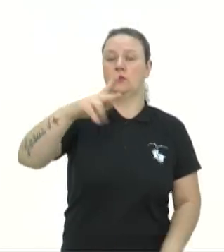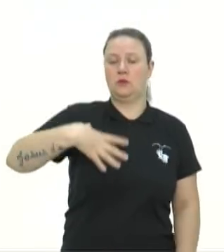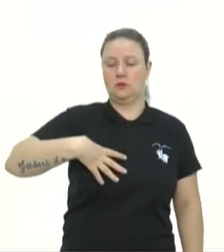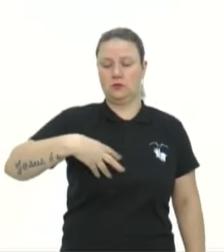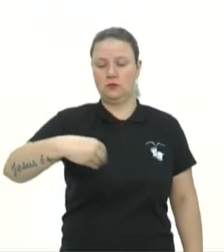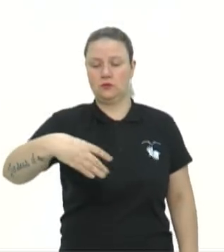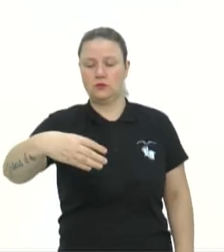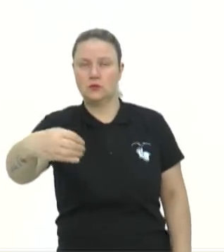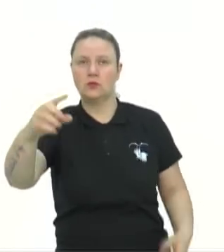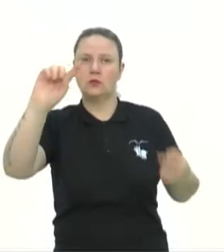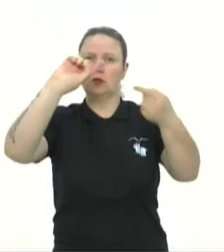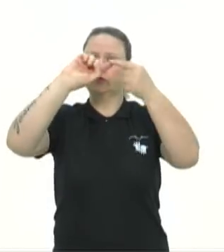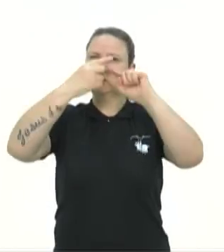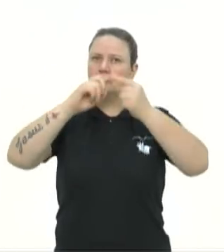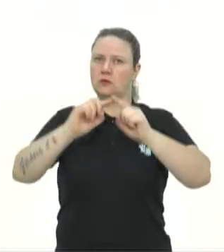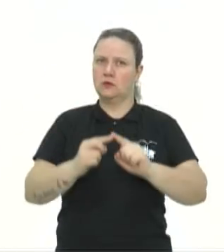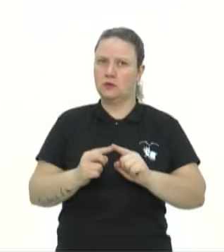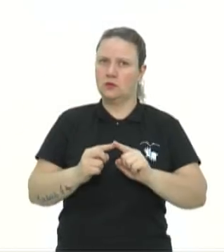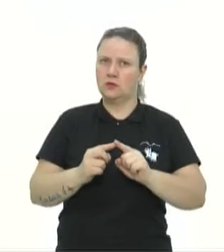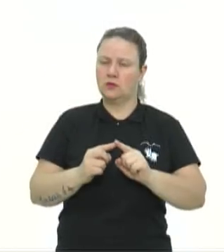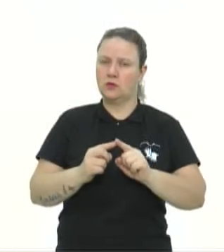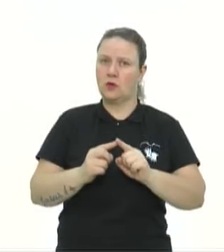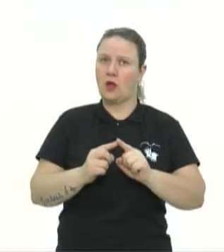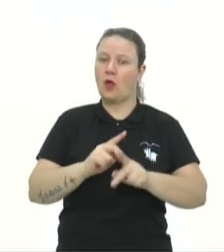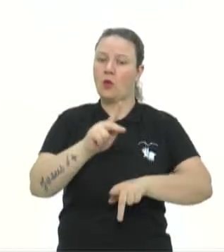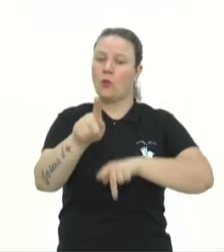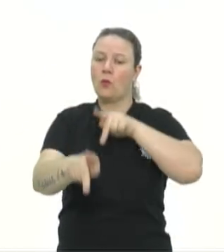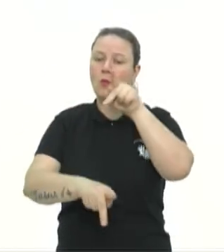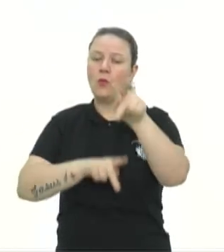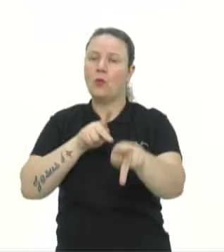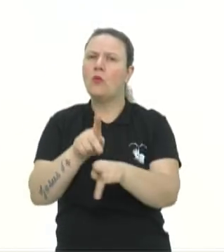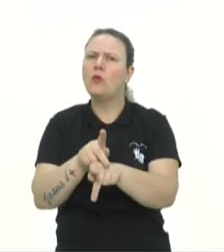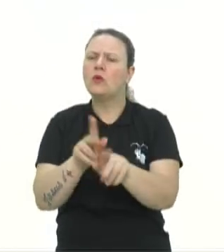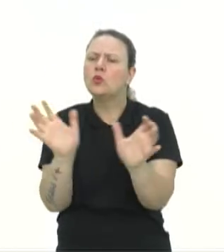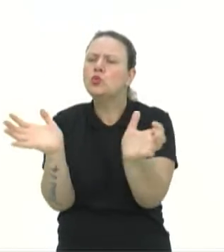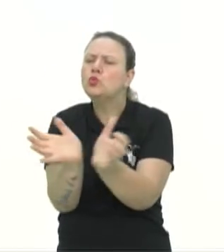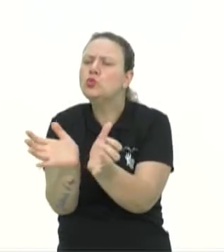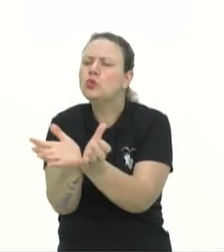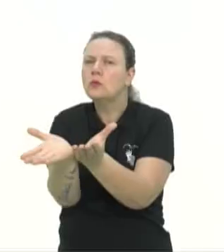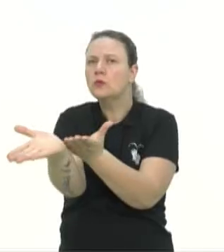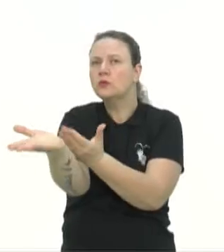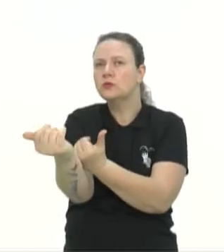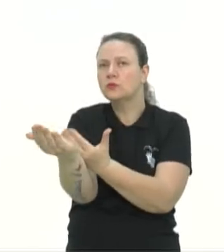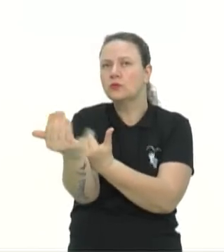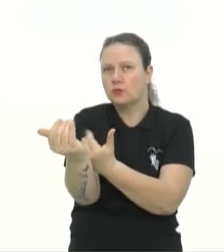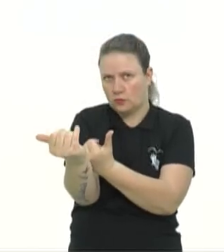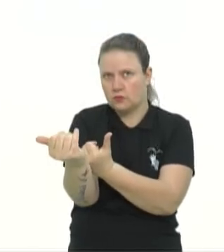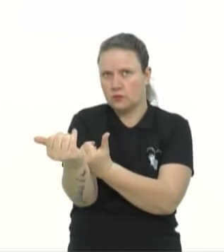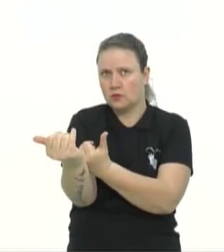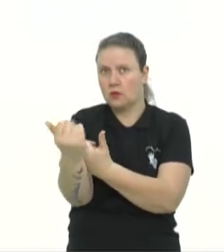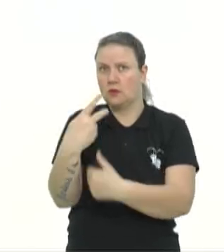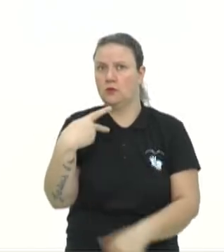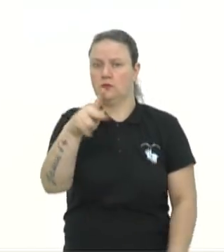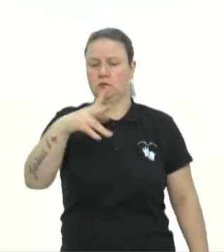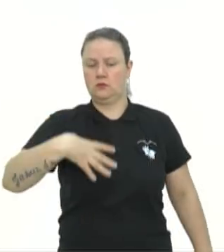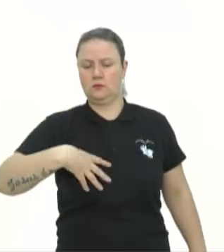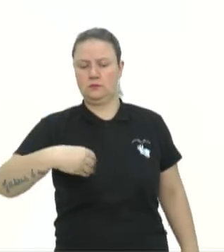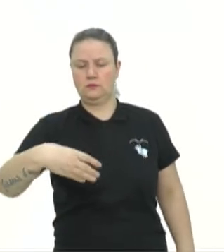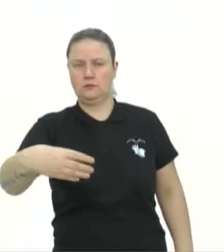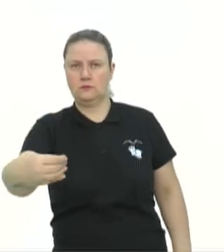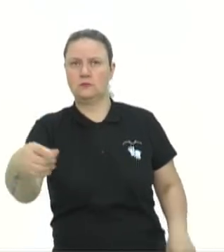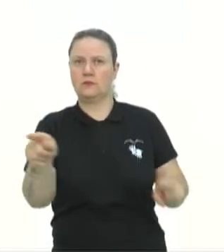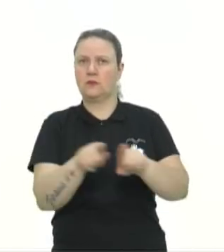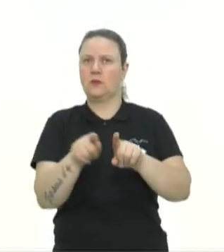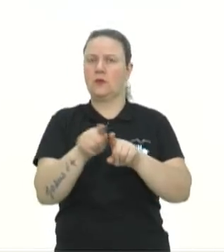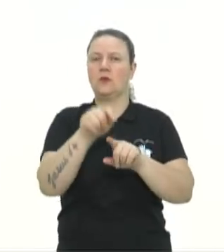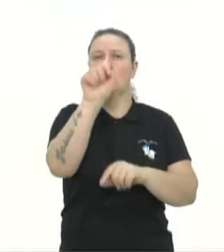se relaciona com o público jovem. Então, ele pode ser melhor observado através das palavras sua geração, bem como a presença